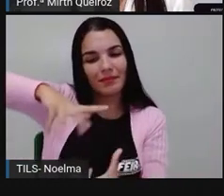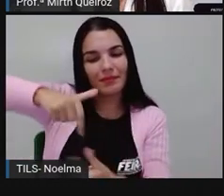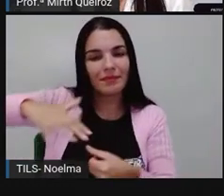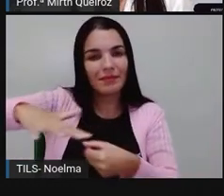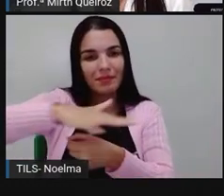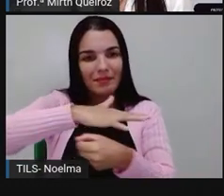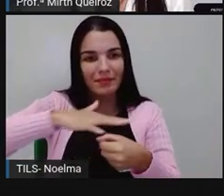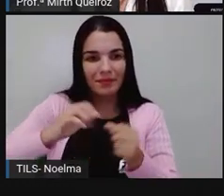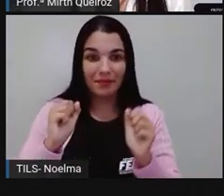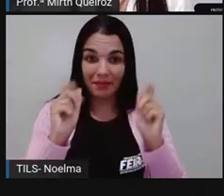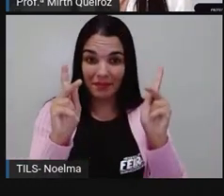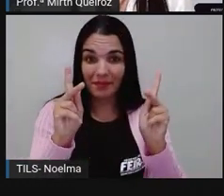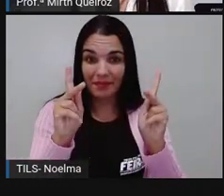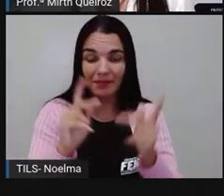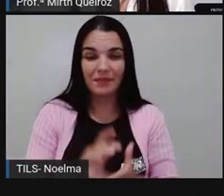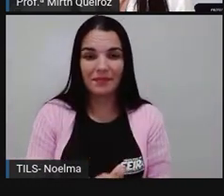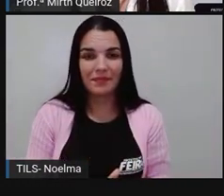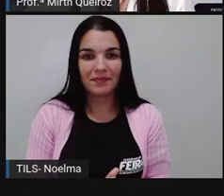Certo?